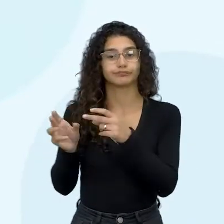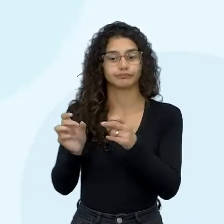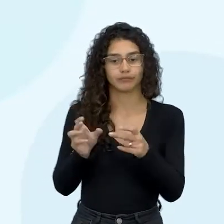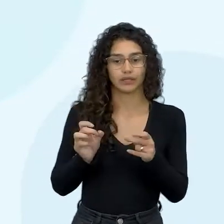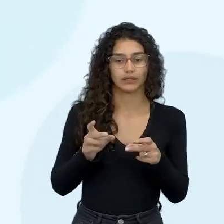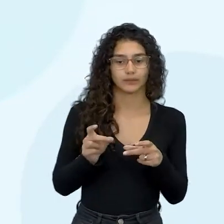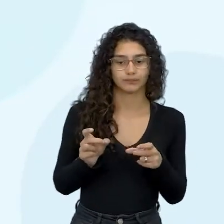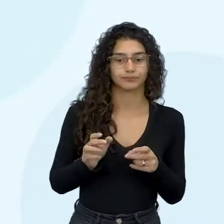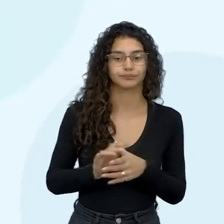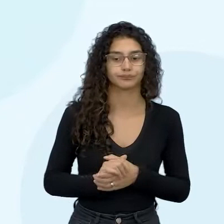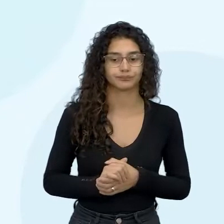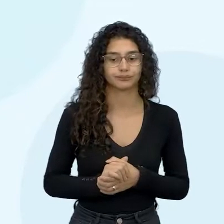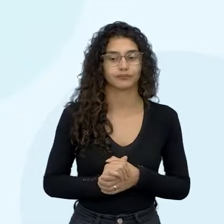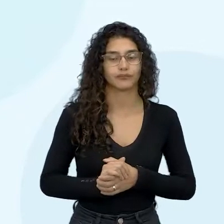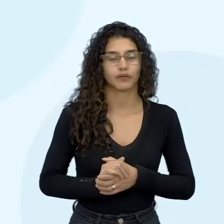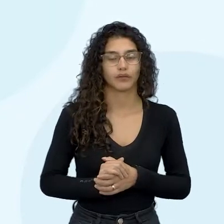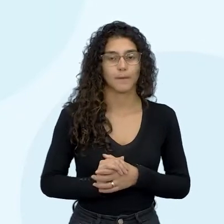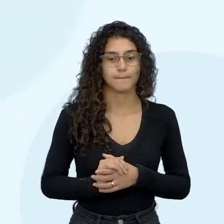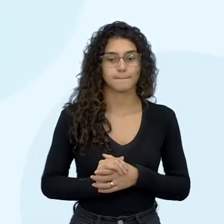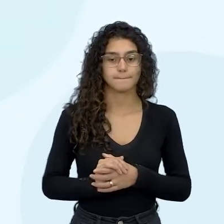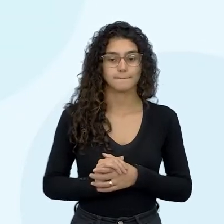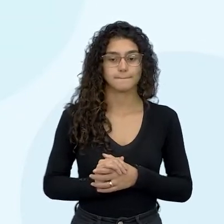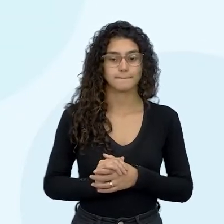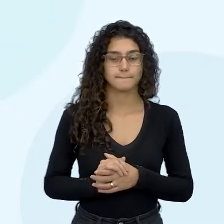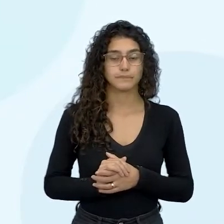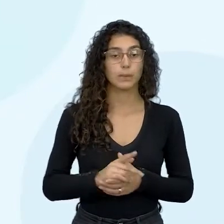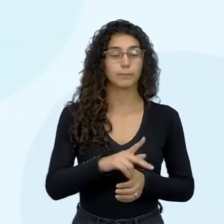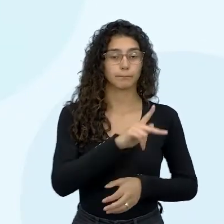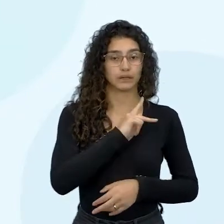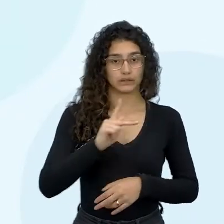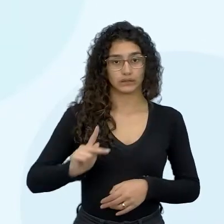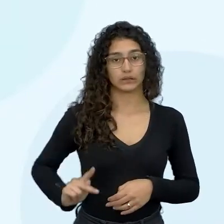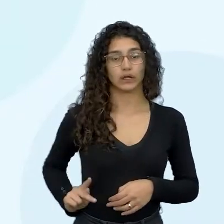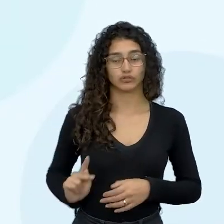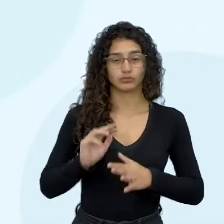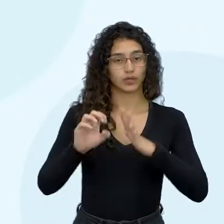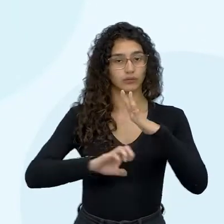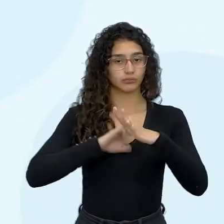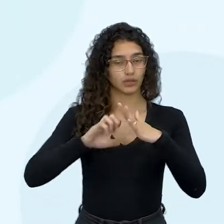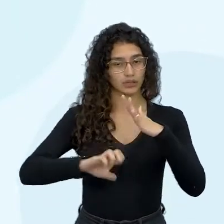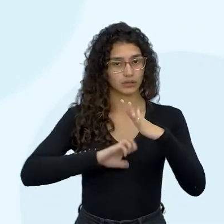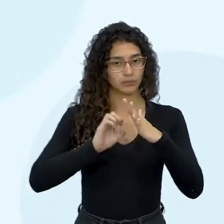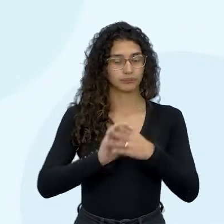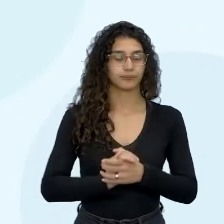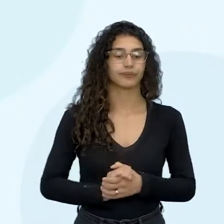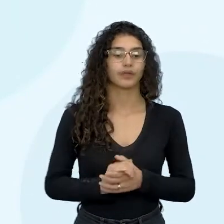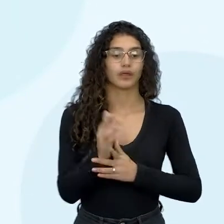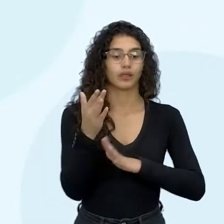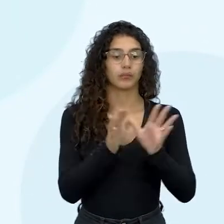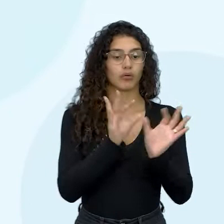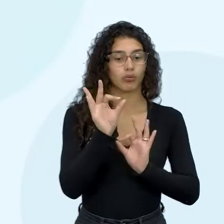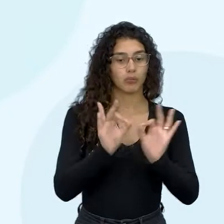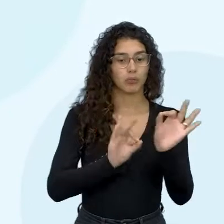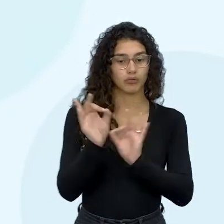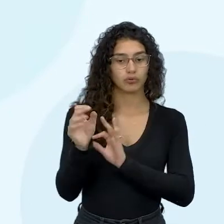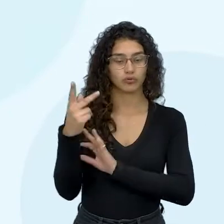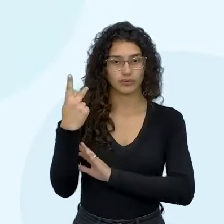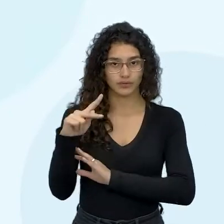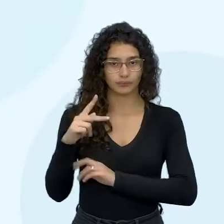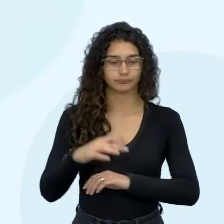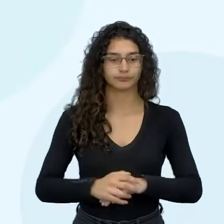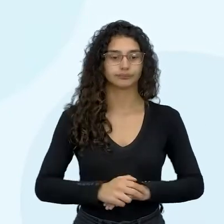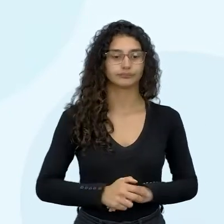aí para o presidente da empresa maior, né? Dependendo do seu projeto para